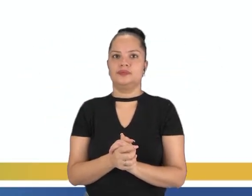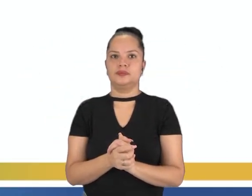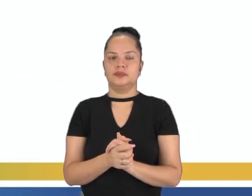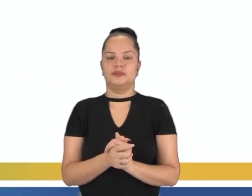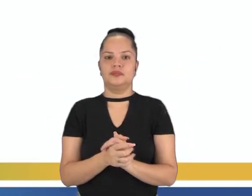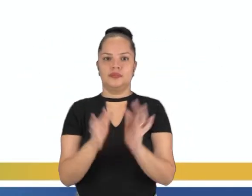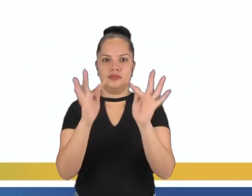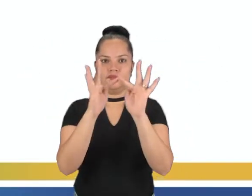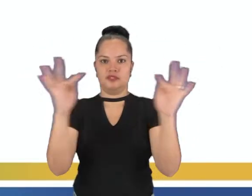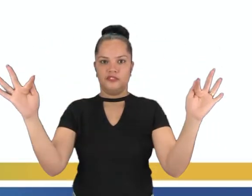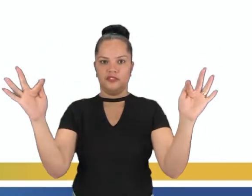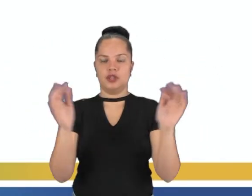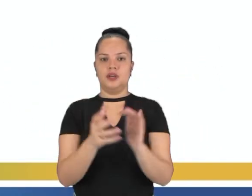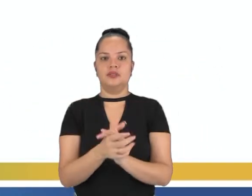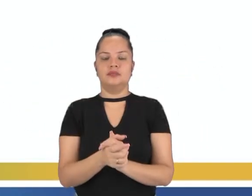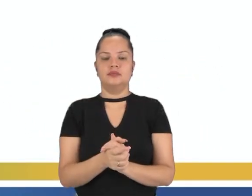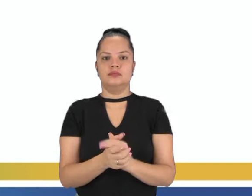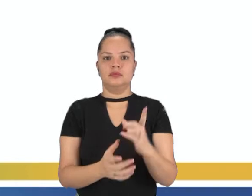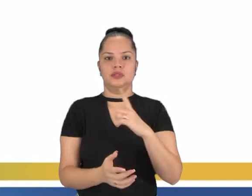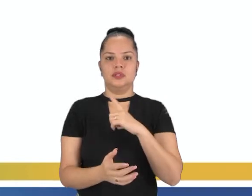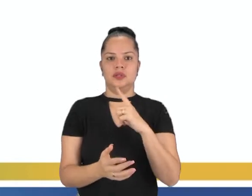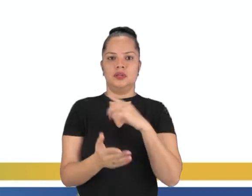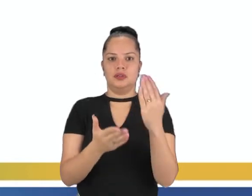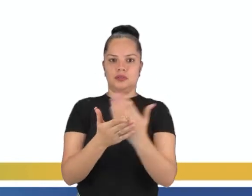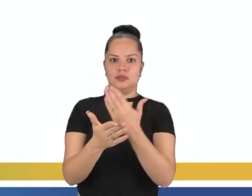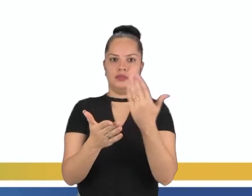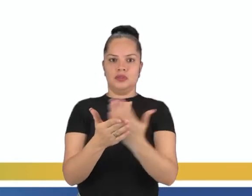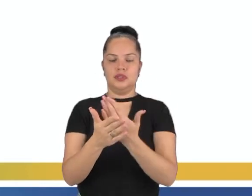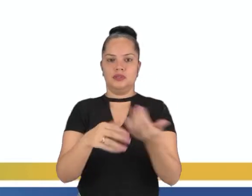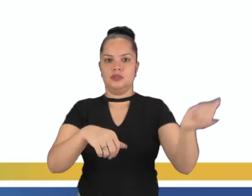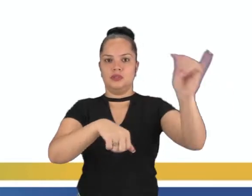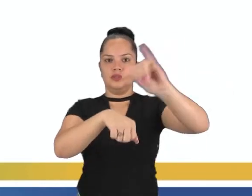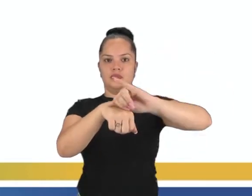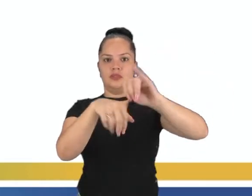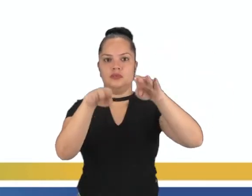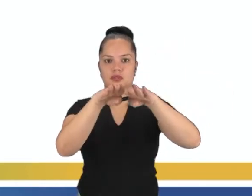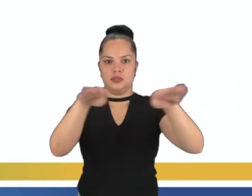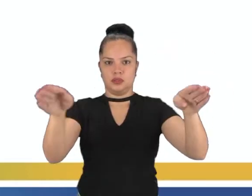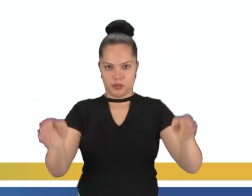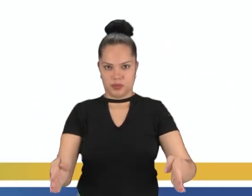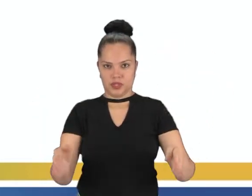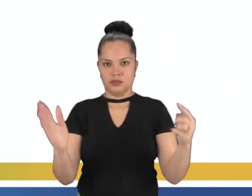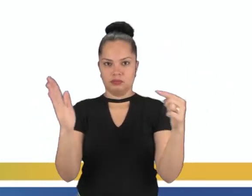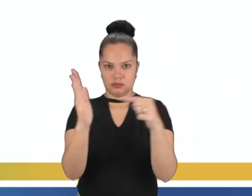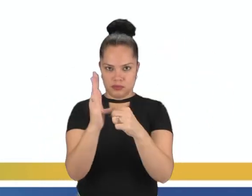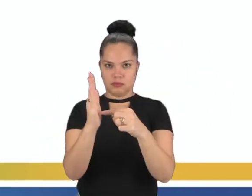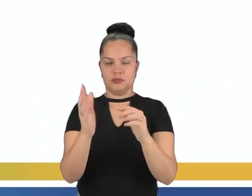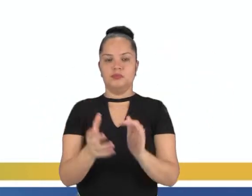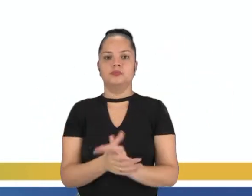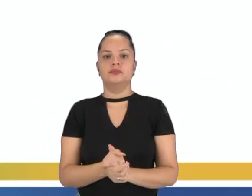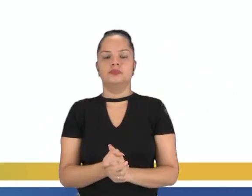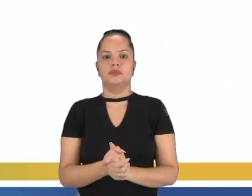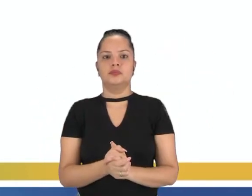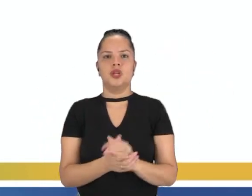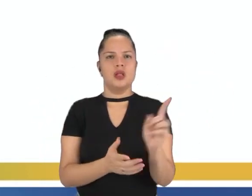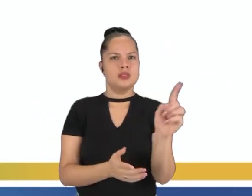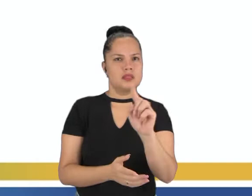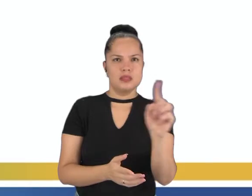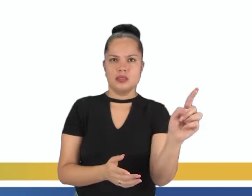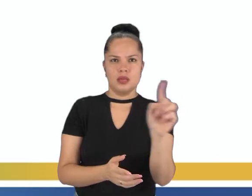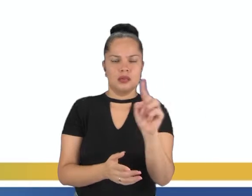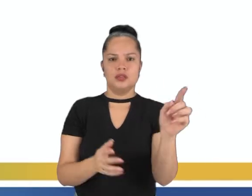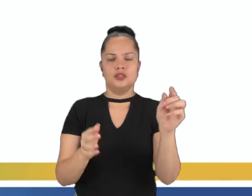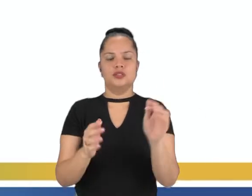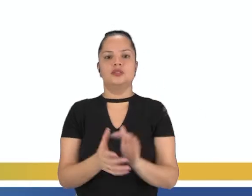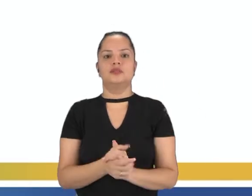table. Há ou existe um livro sobre a mesa. Isso é a forma afirmativa. E a forma negativa? There